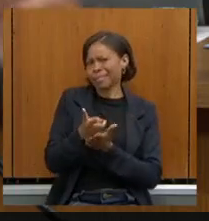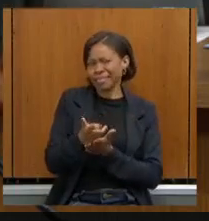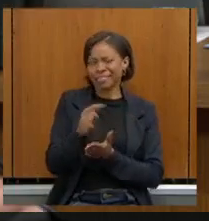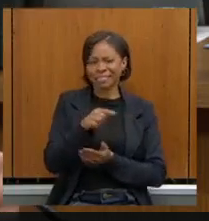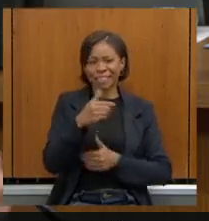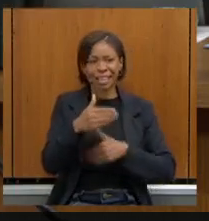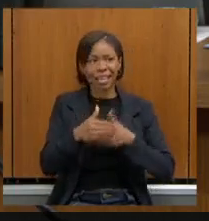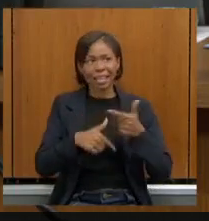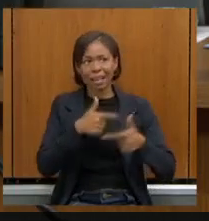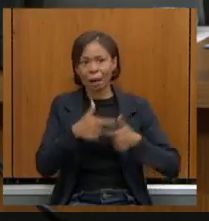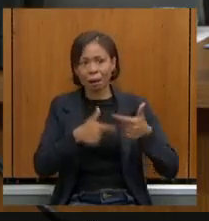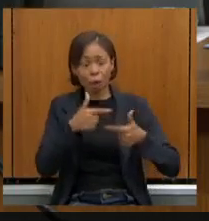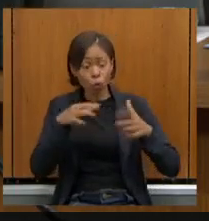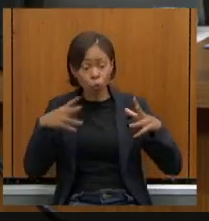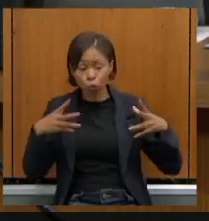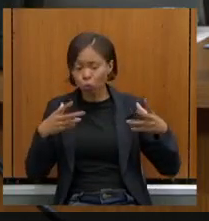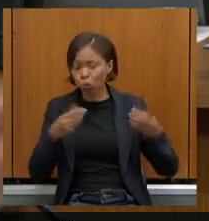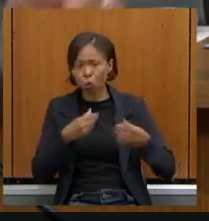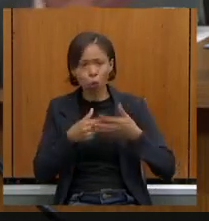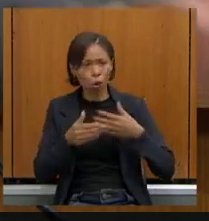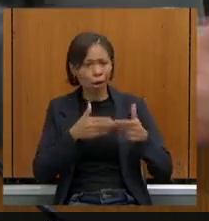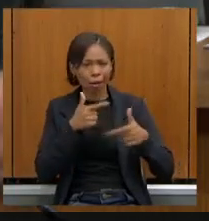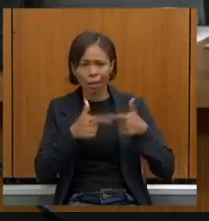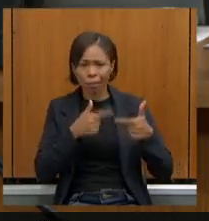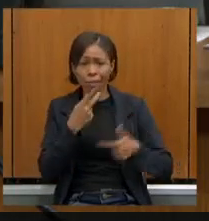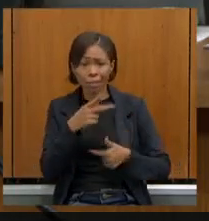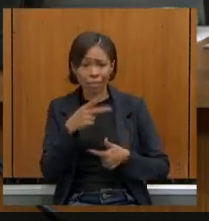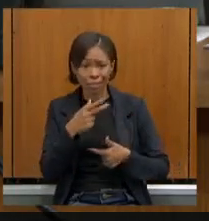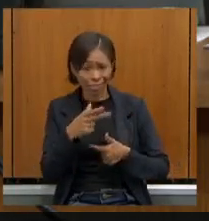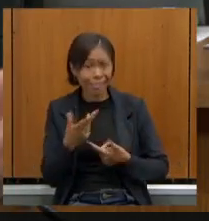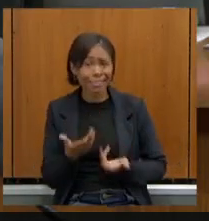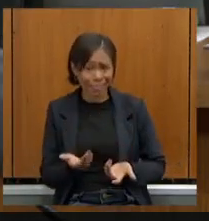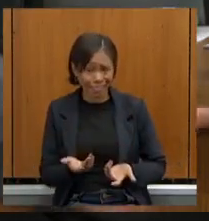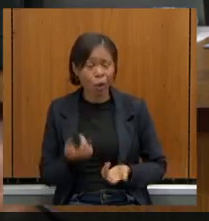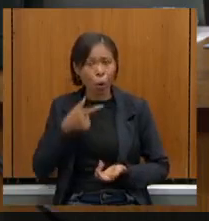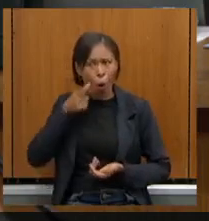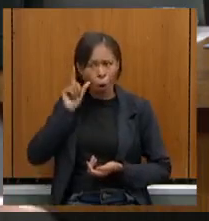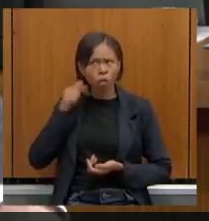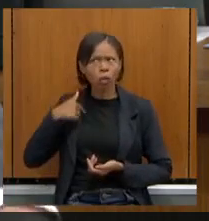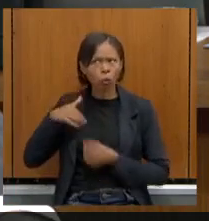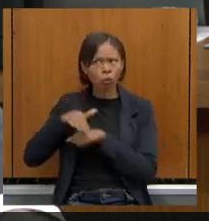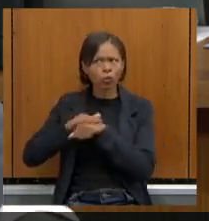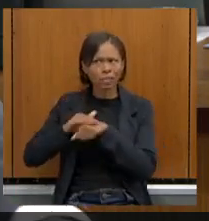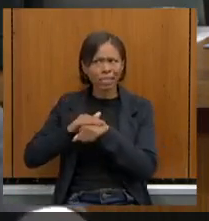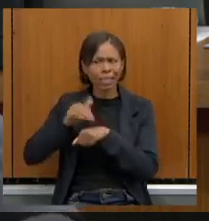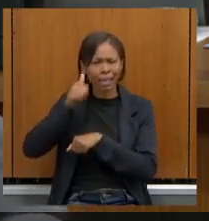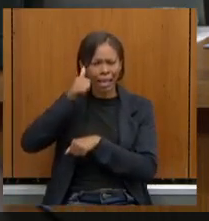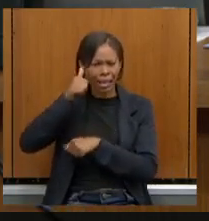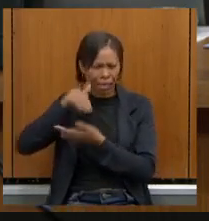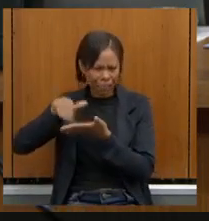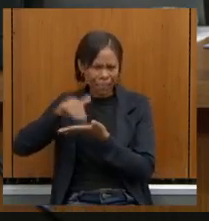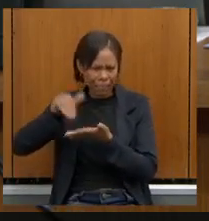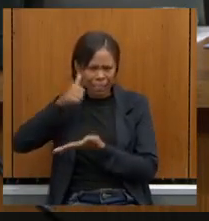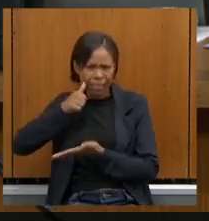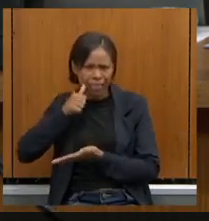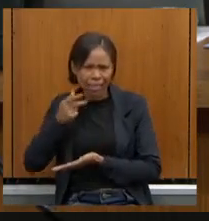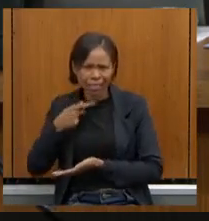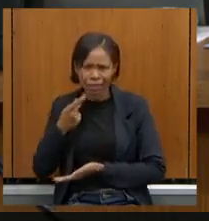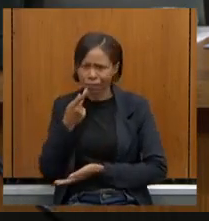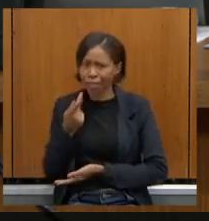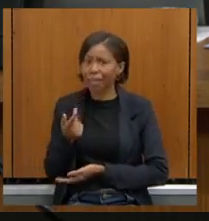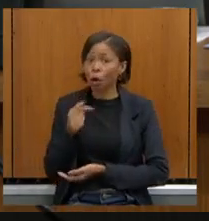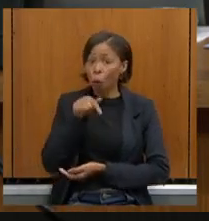eu falei ontem aqui com a secretária Elisabeth Jucá, ela esteve aqui, presidi a vinda dela e disse, olha, para ser